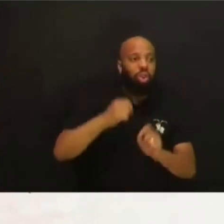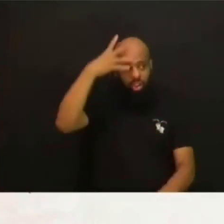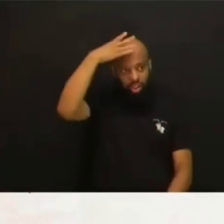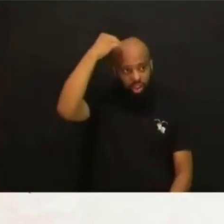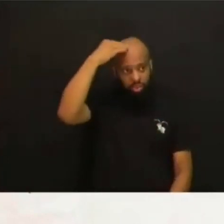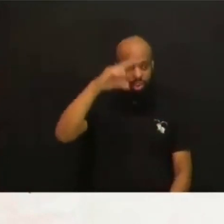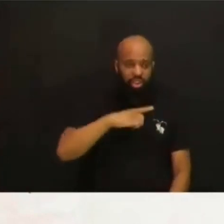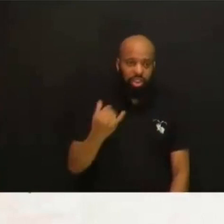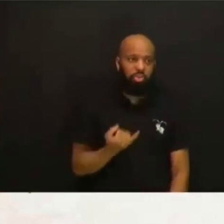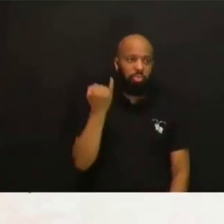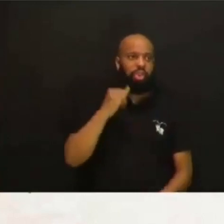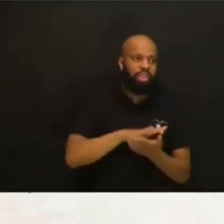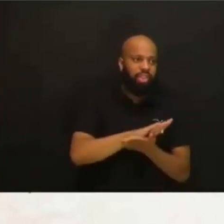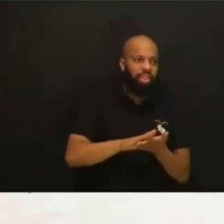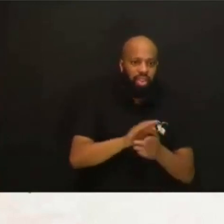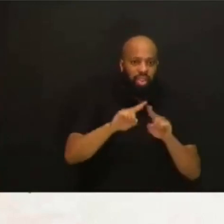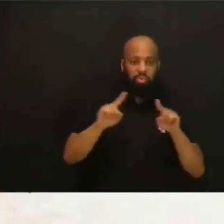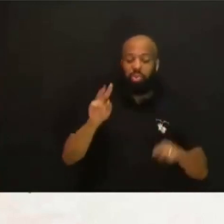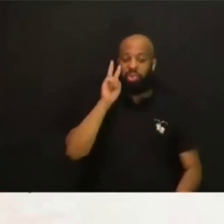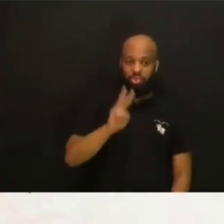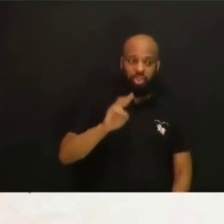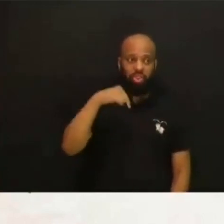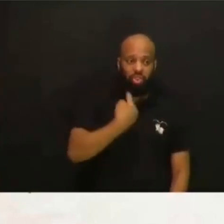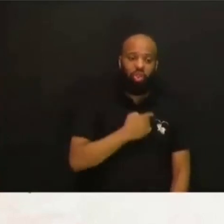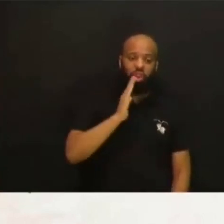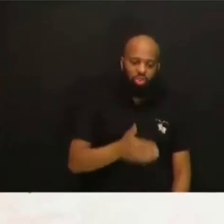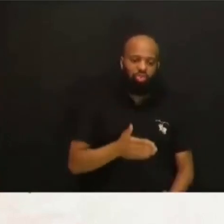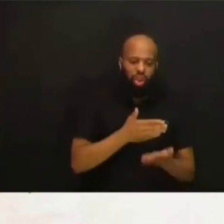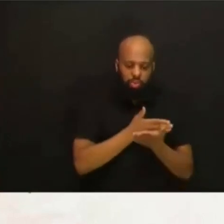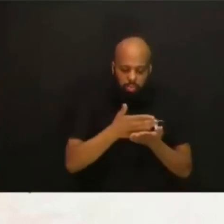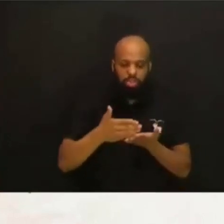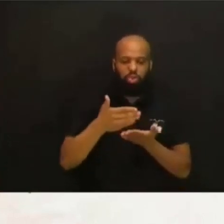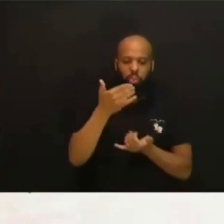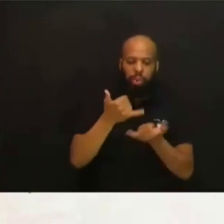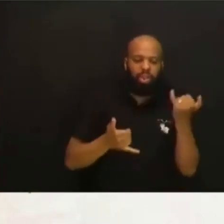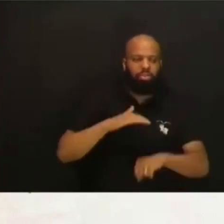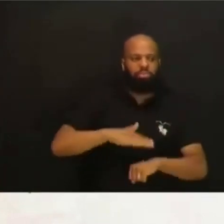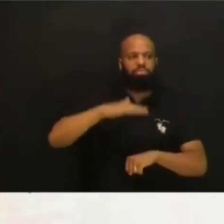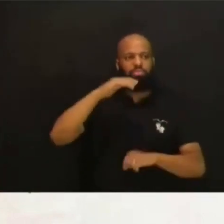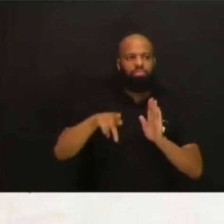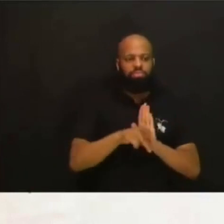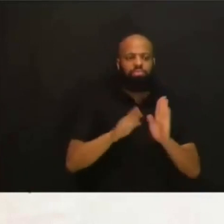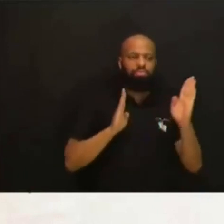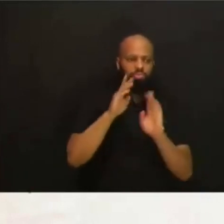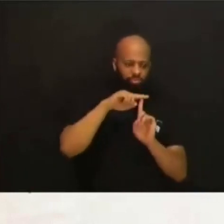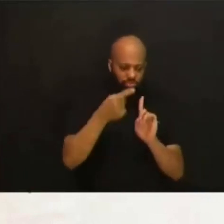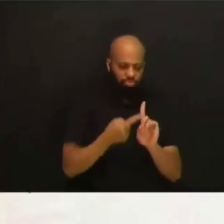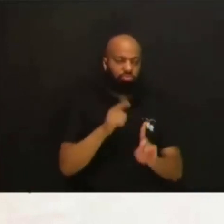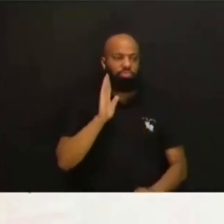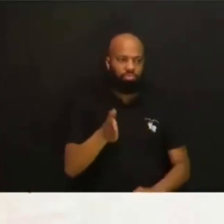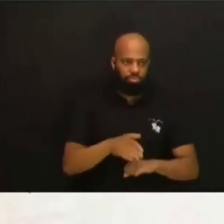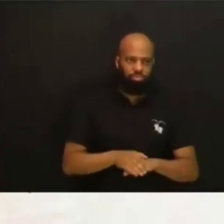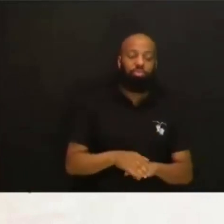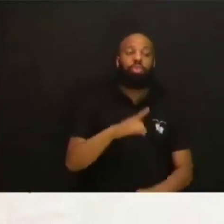Nada. Eu só estou dizendo que, veja, a gente passou a metade da gravidez. Nós estamos na metade da gravidez e nós já